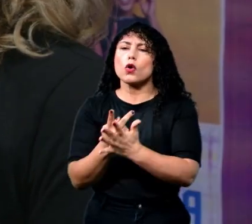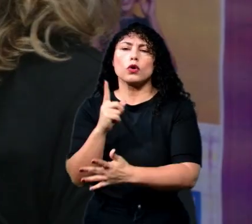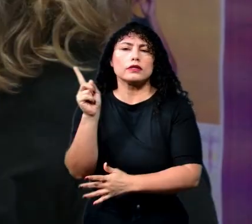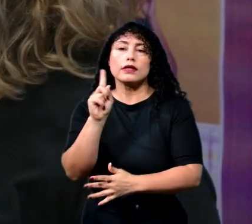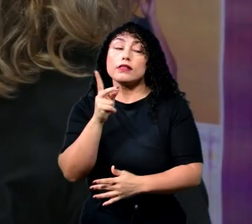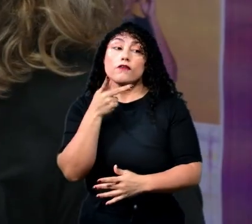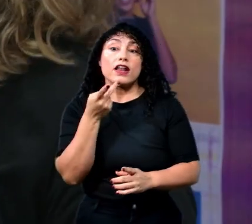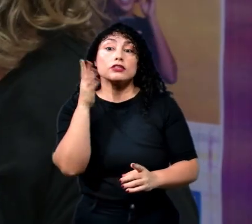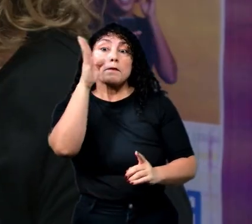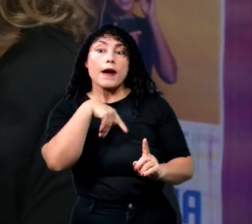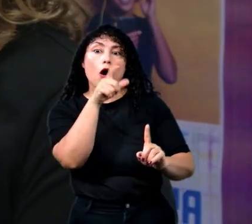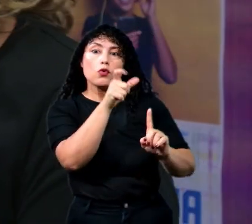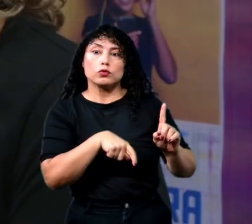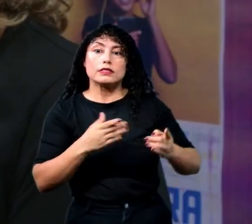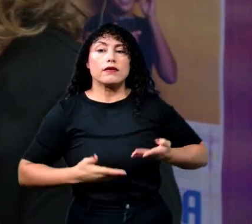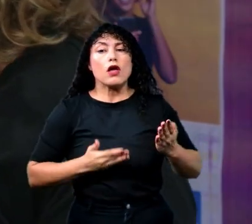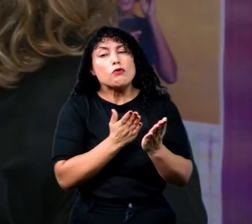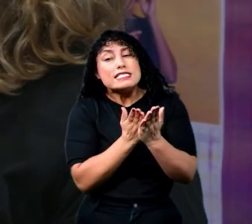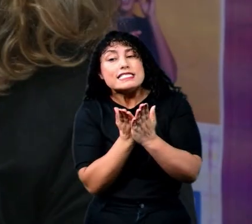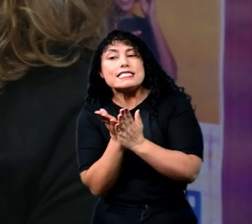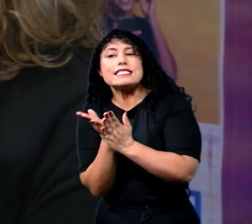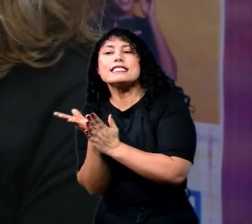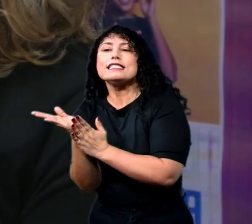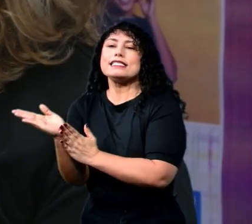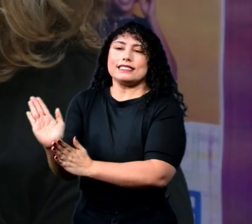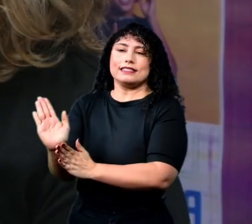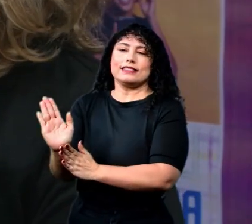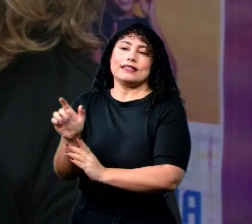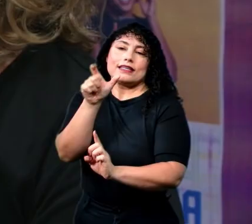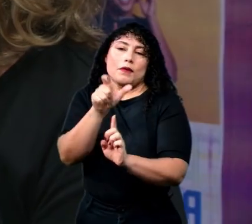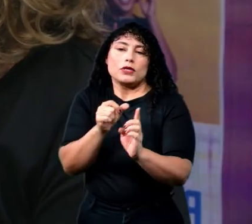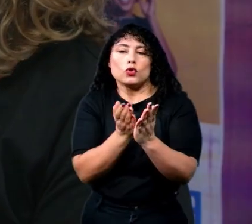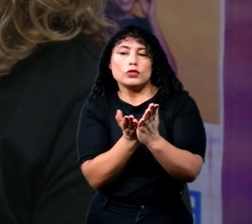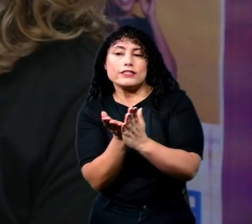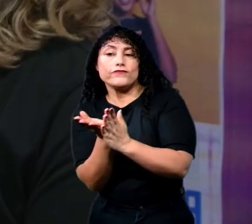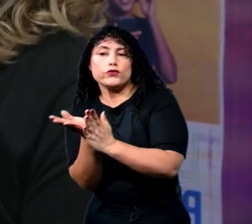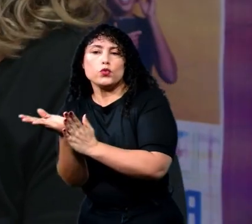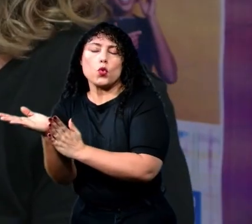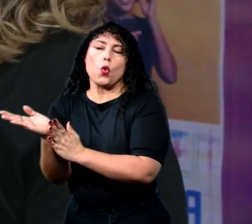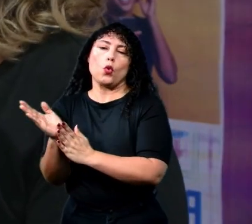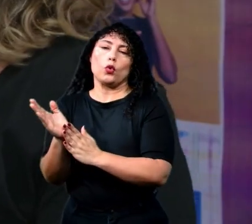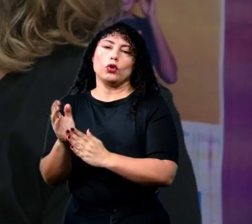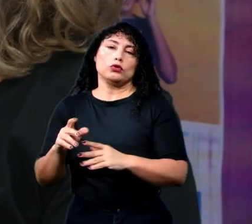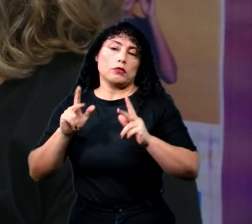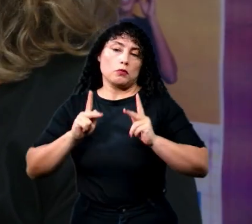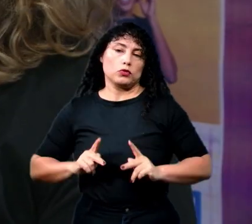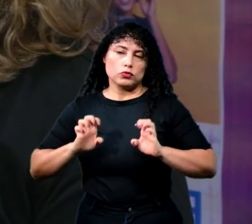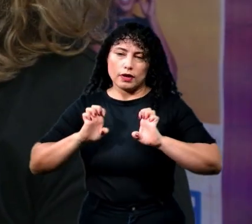de maus servidores. A gente fala de um deslize, né, que a pessoa acabou se desviando ali de uma conduta